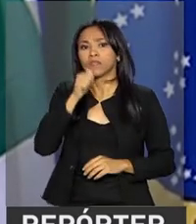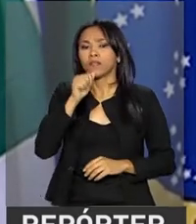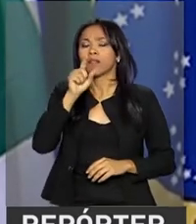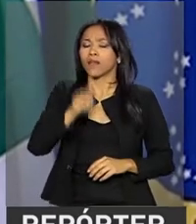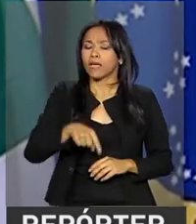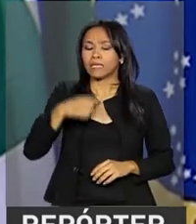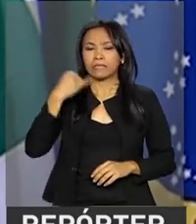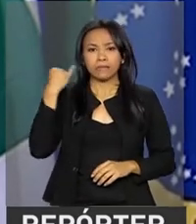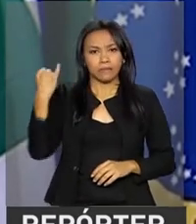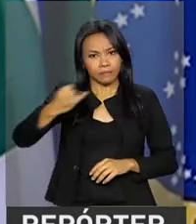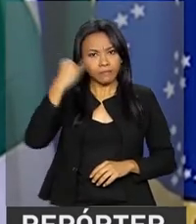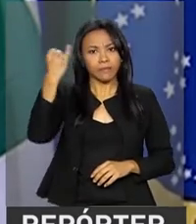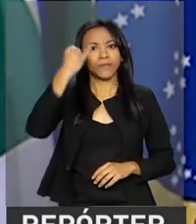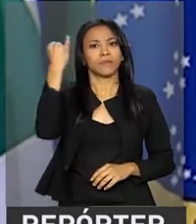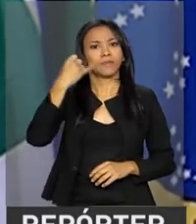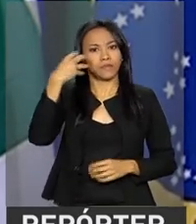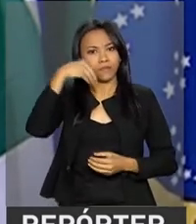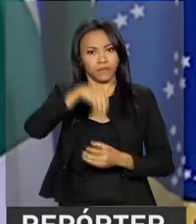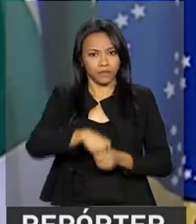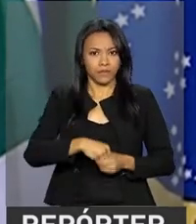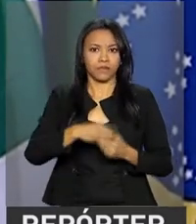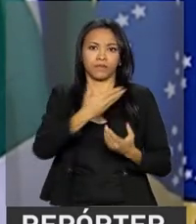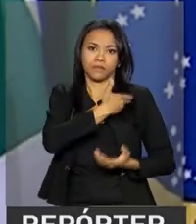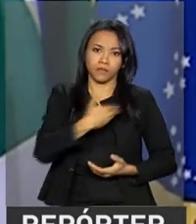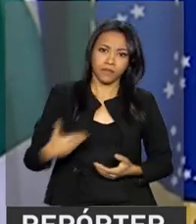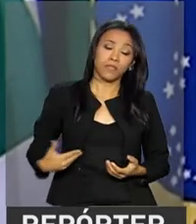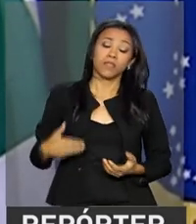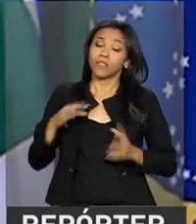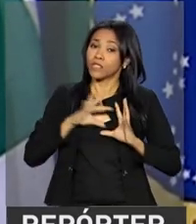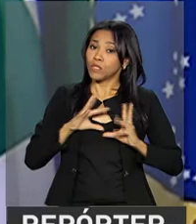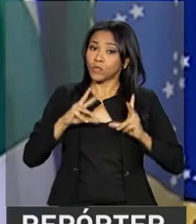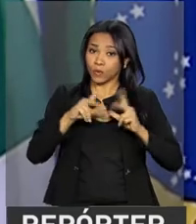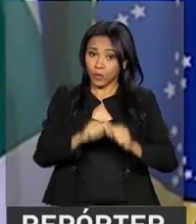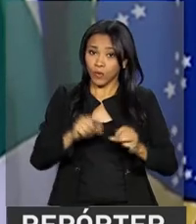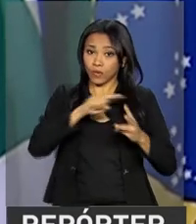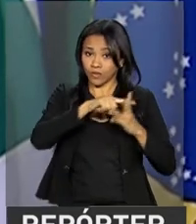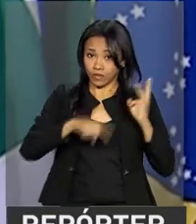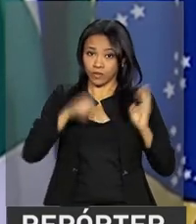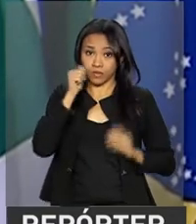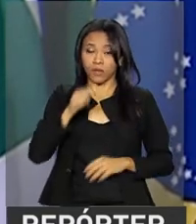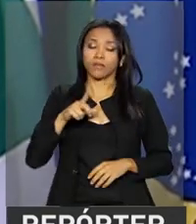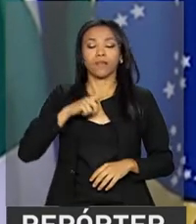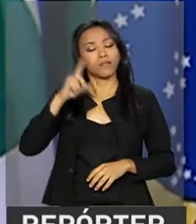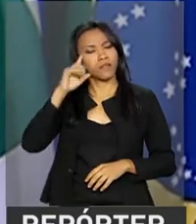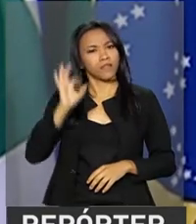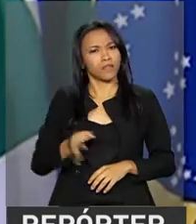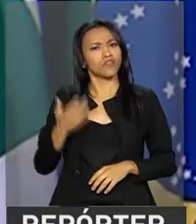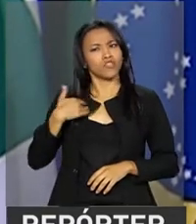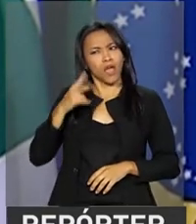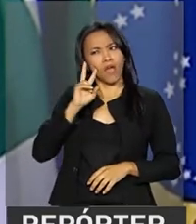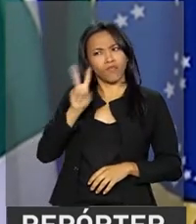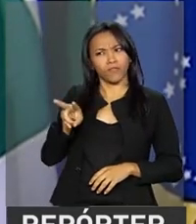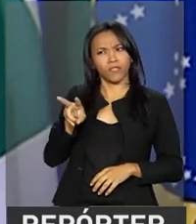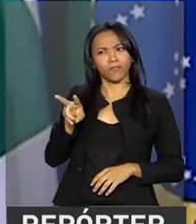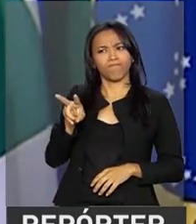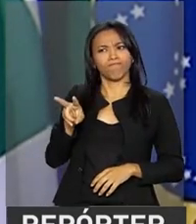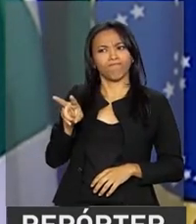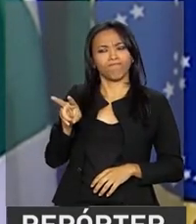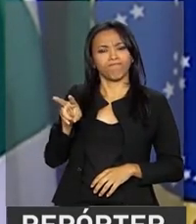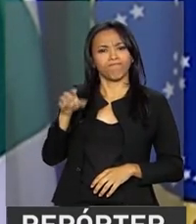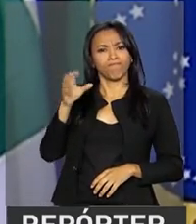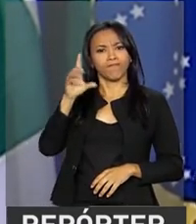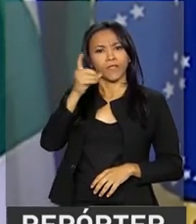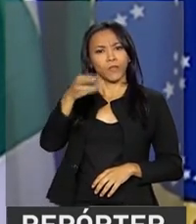fundamentais no nosso sistema e todas elas tenham a mais absoluta convicção já houve a a doutora